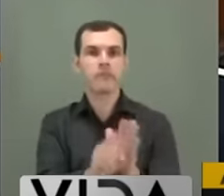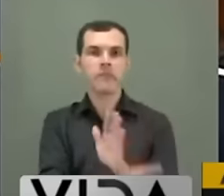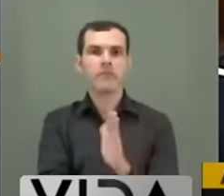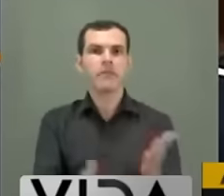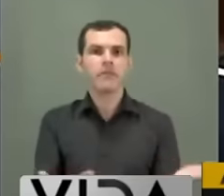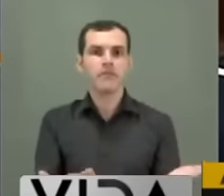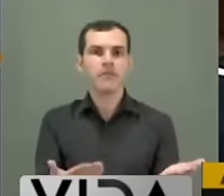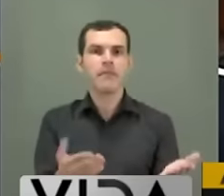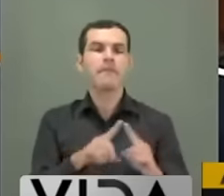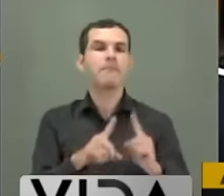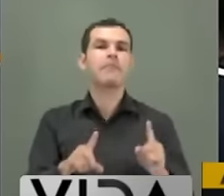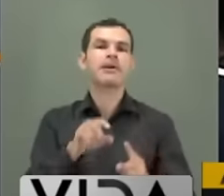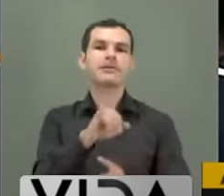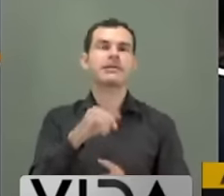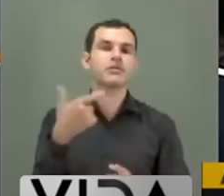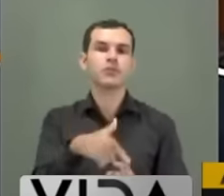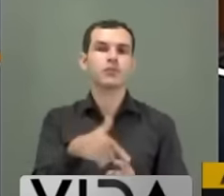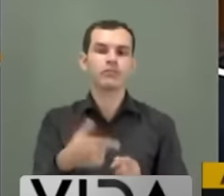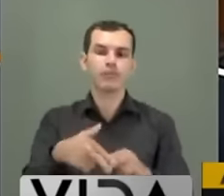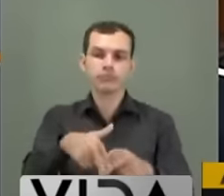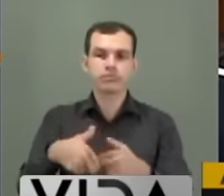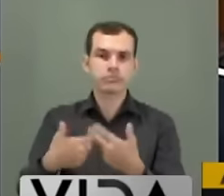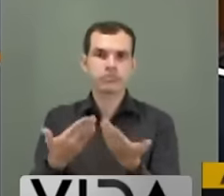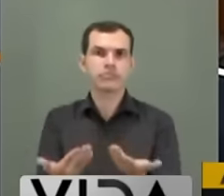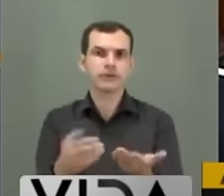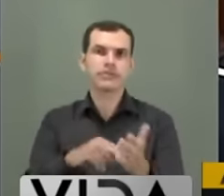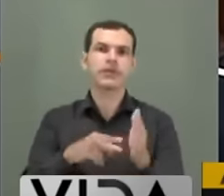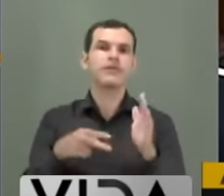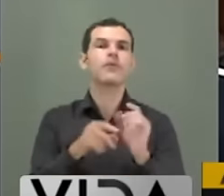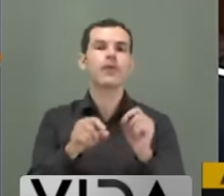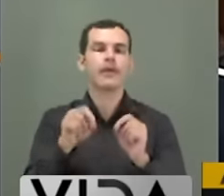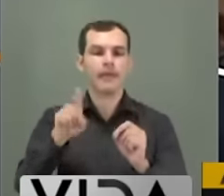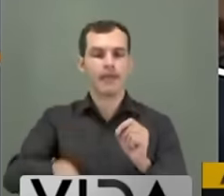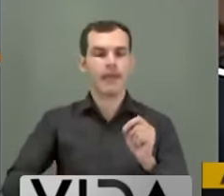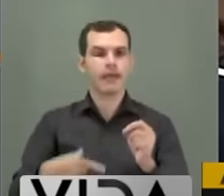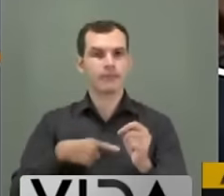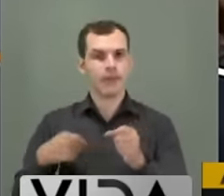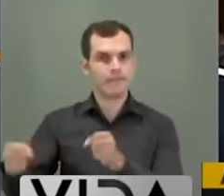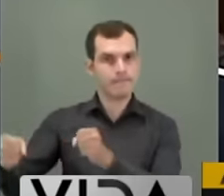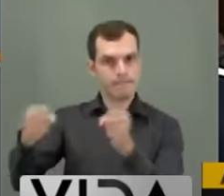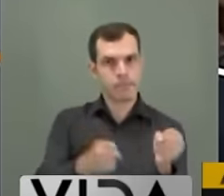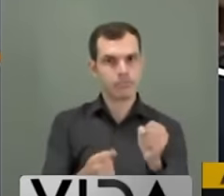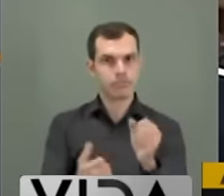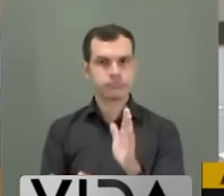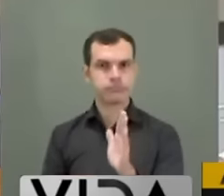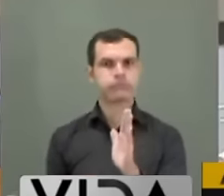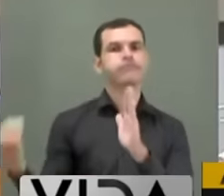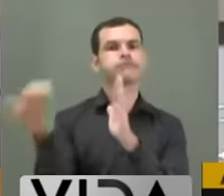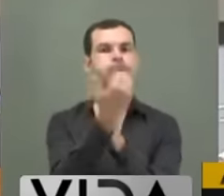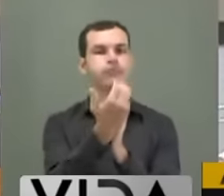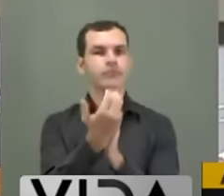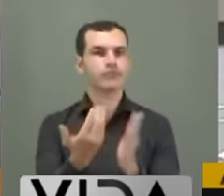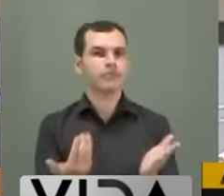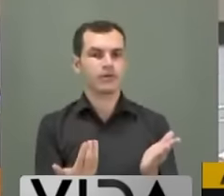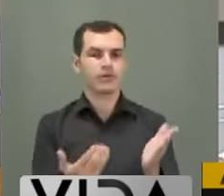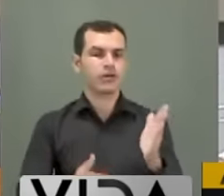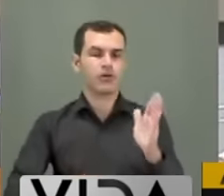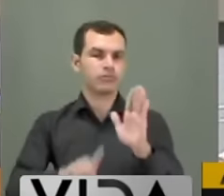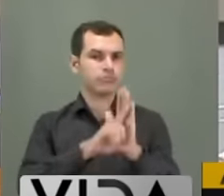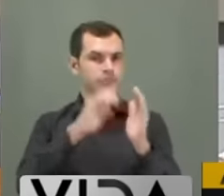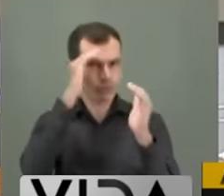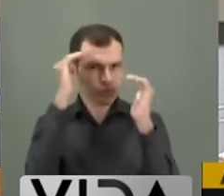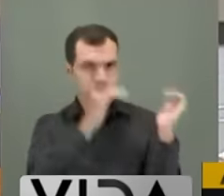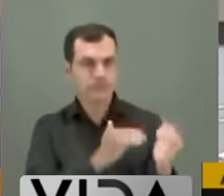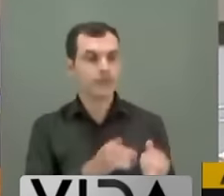prática de tal ato, isso é um abuso de poder, é um constrangimento ilegal. Só me permite, então, contextualizando. Ele não foi detido. Não,